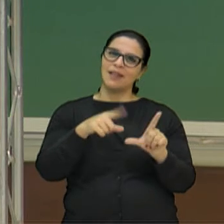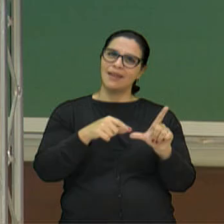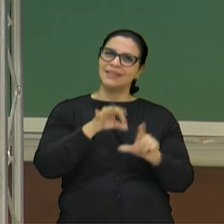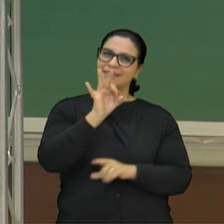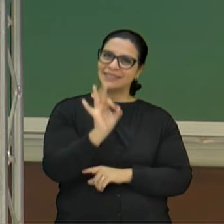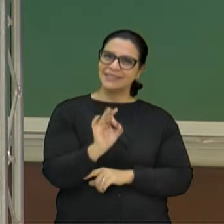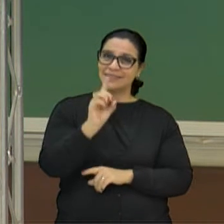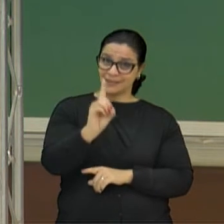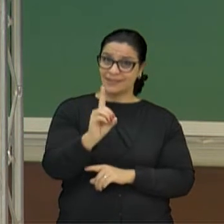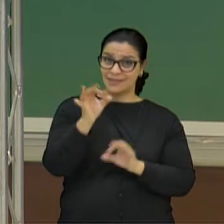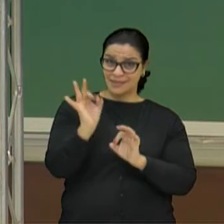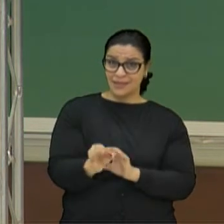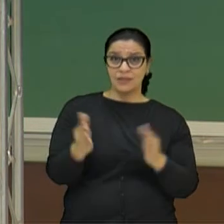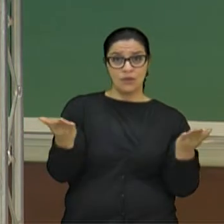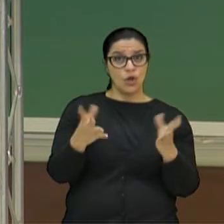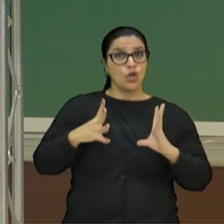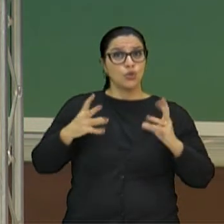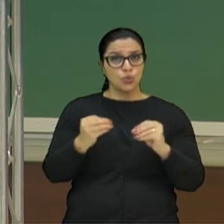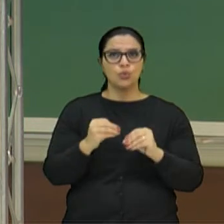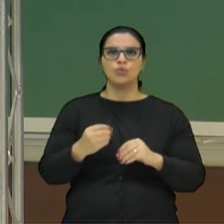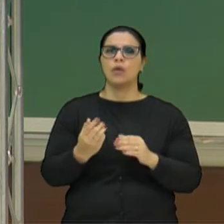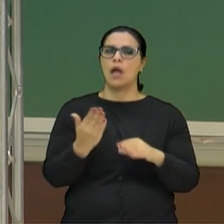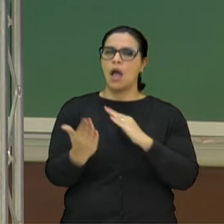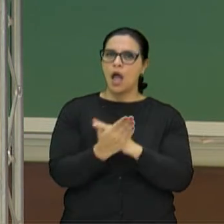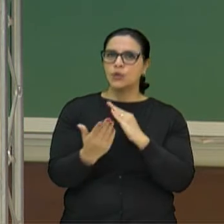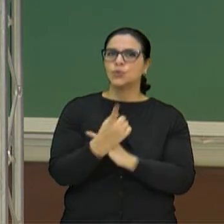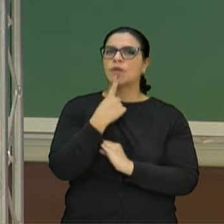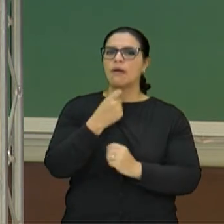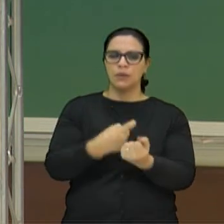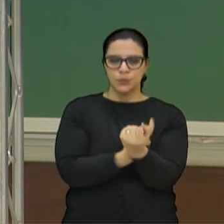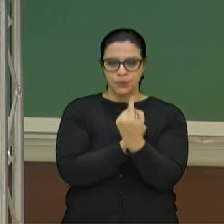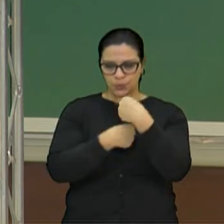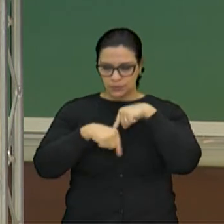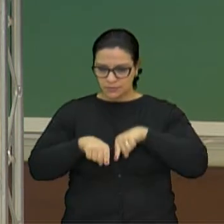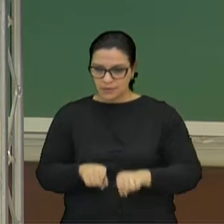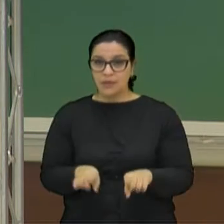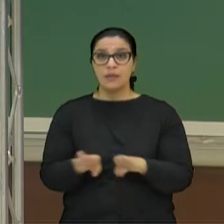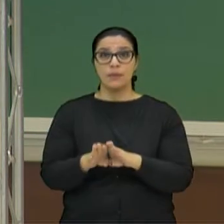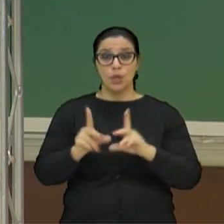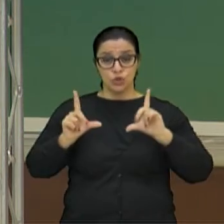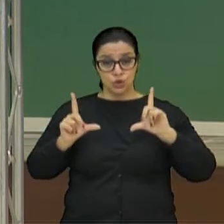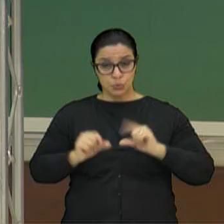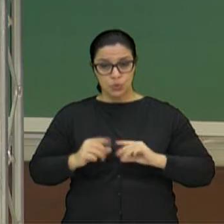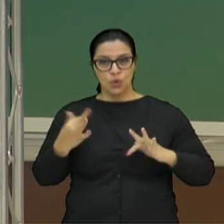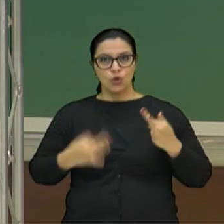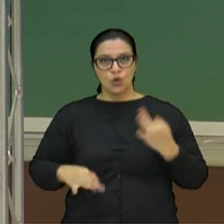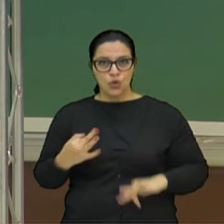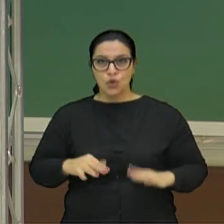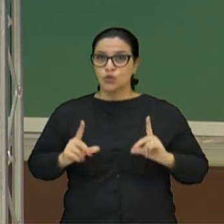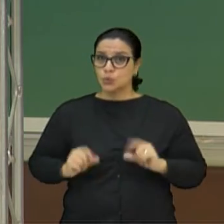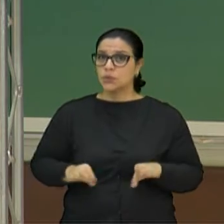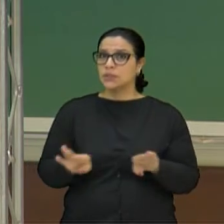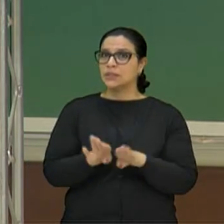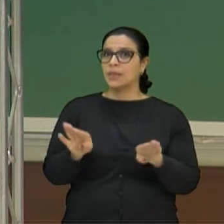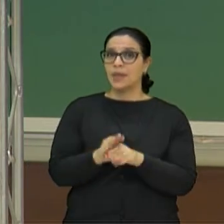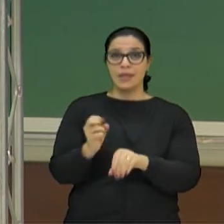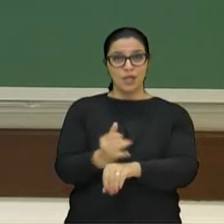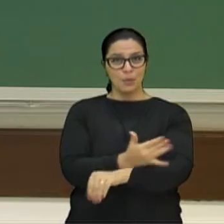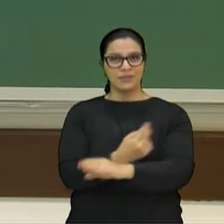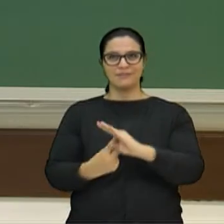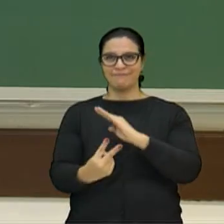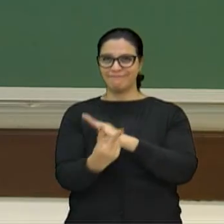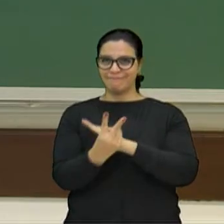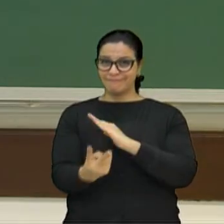respeito à automassagem. Então, ativa a circulação sanguínea, diminui dores musculares e alivia tensões emocionais. Então,